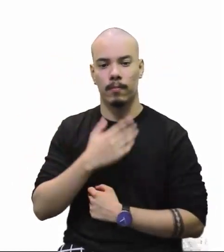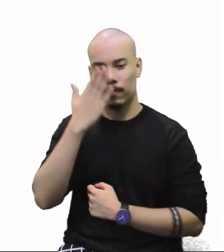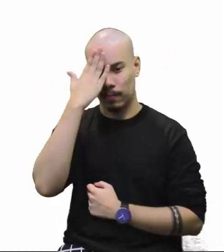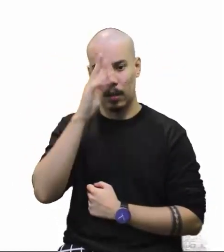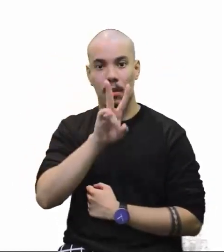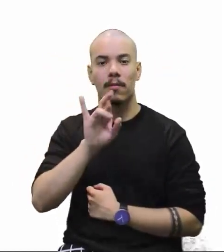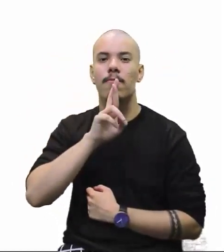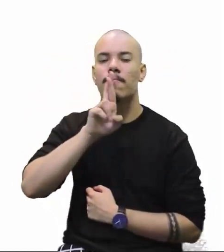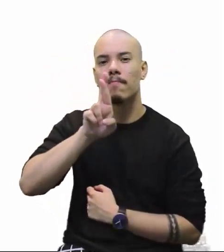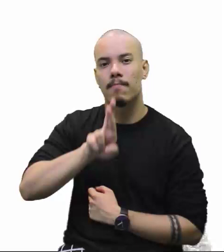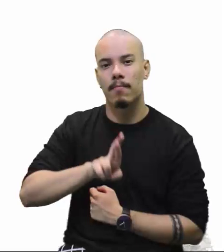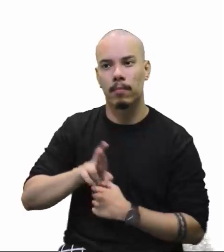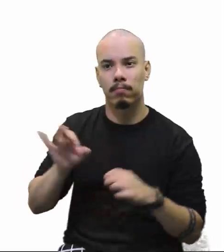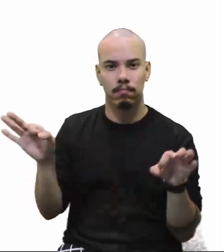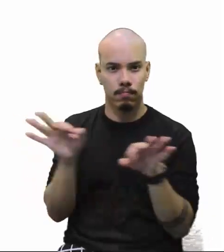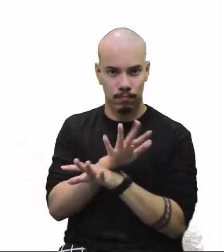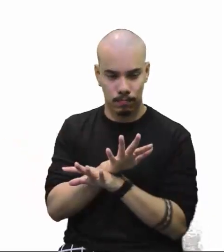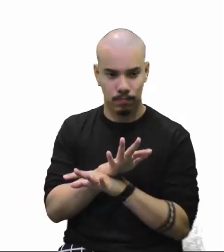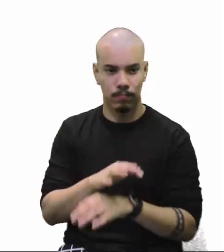nossa resistência equivalente, ok?